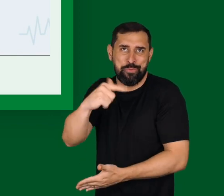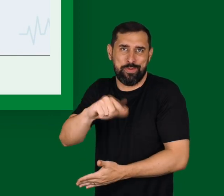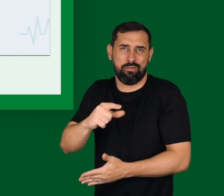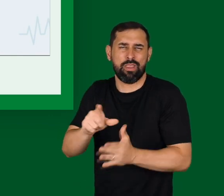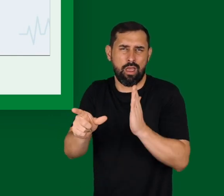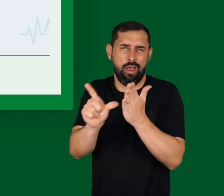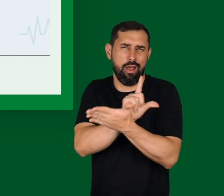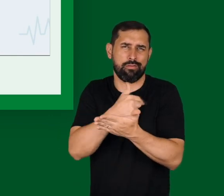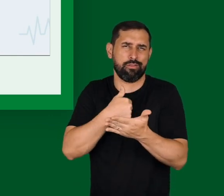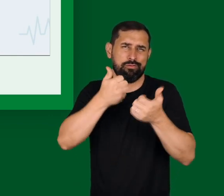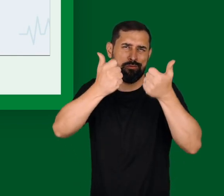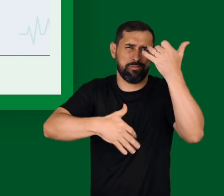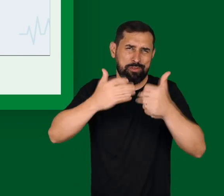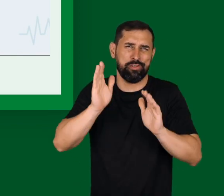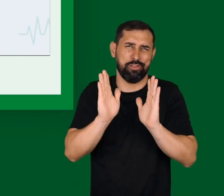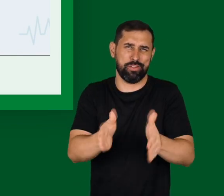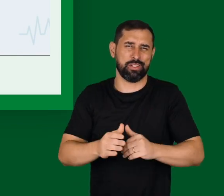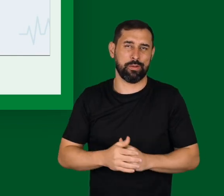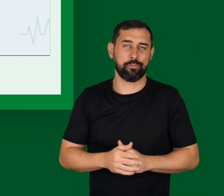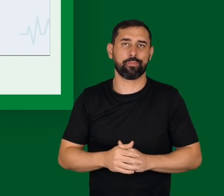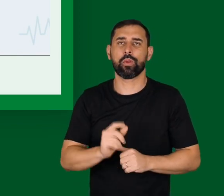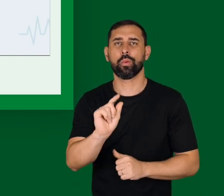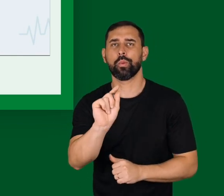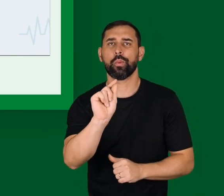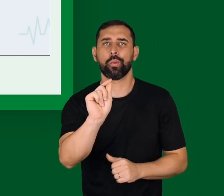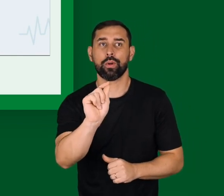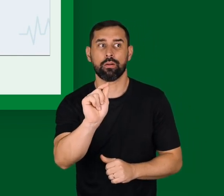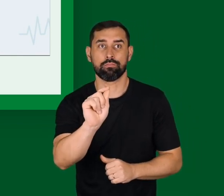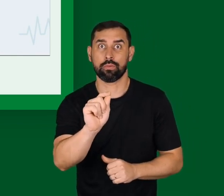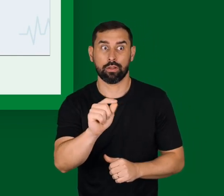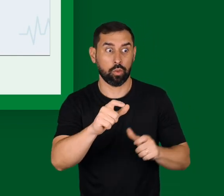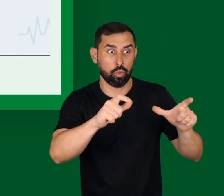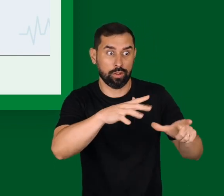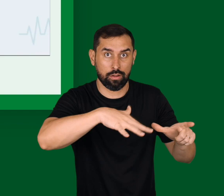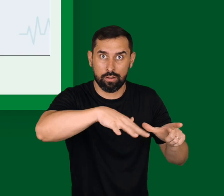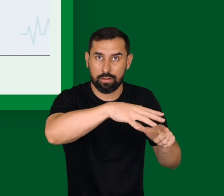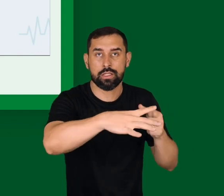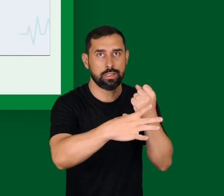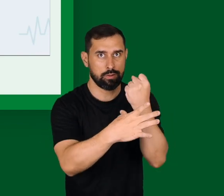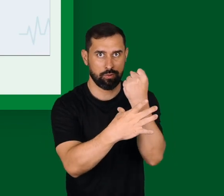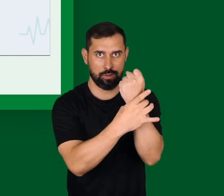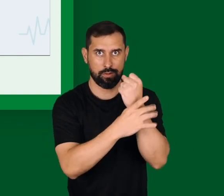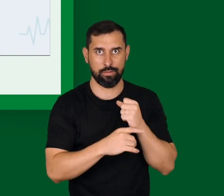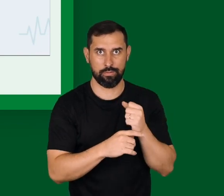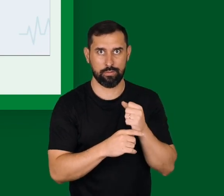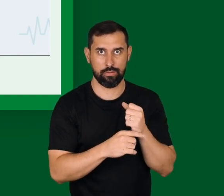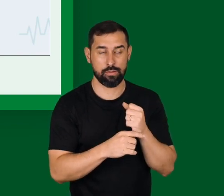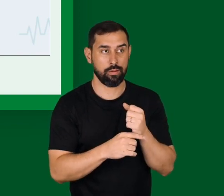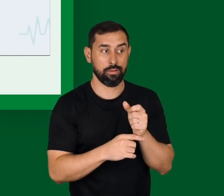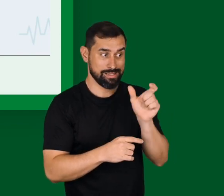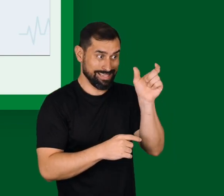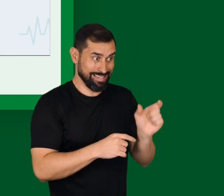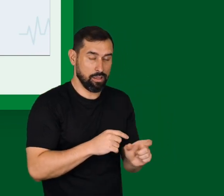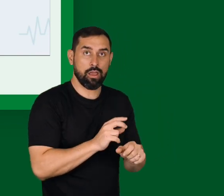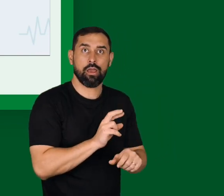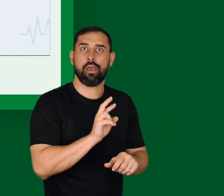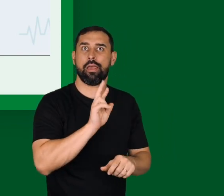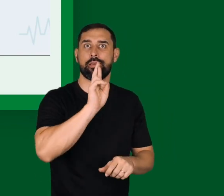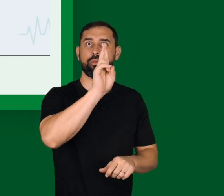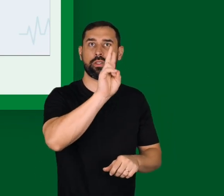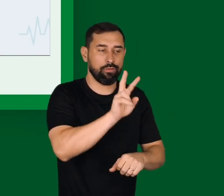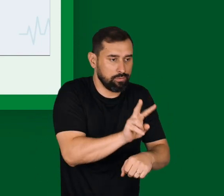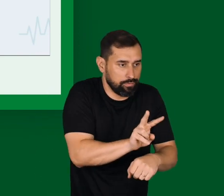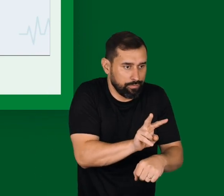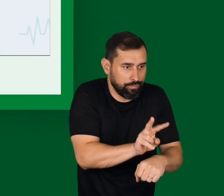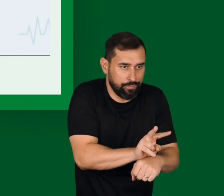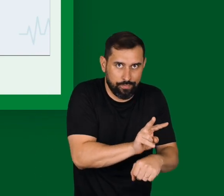todo, que não está traduzido, aquilo que a gente falou antes, né, que se segue. Então, garantir a segurança da cena, ter